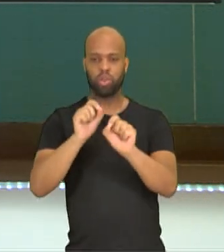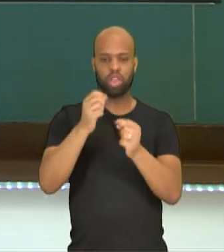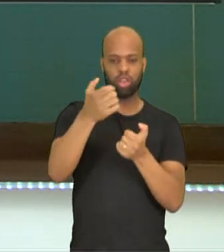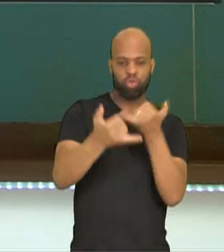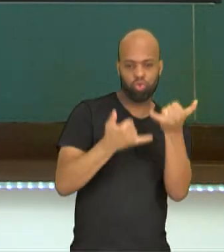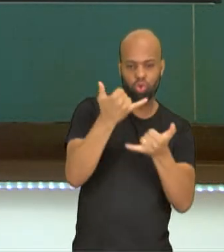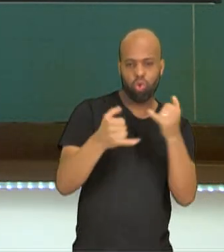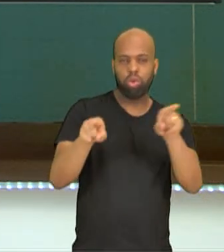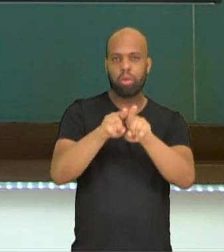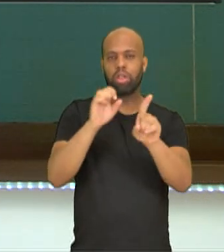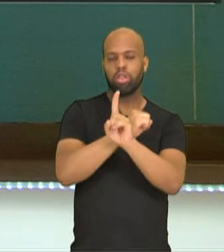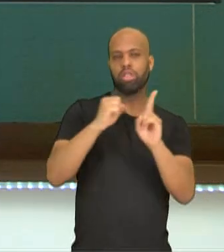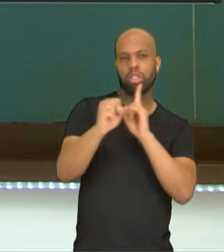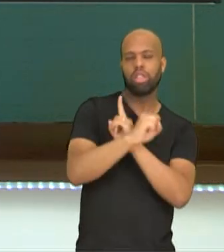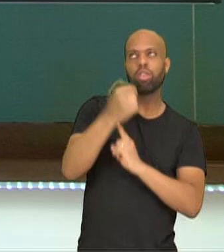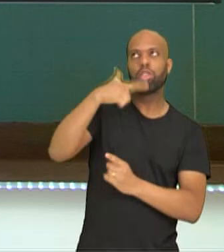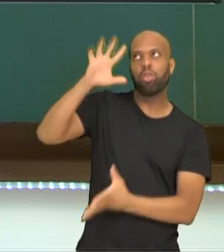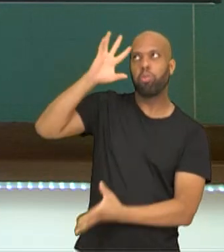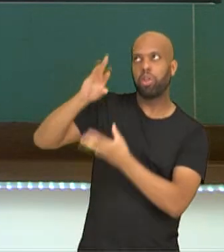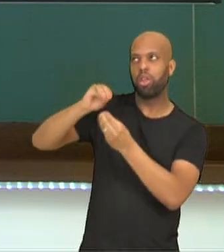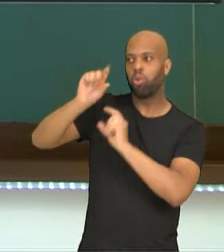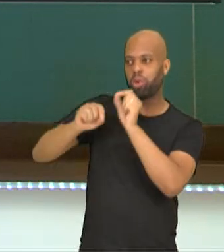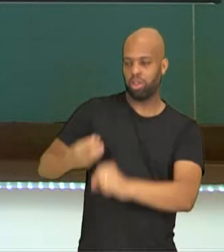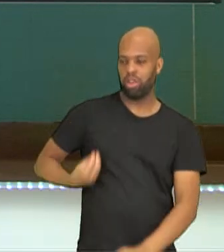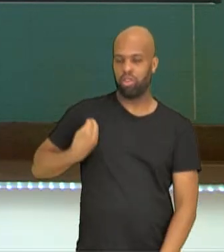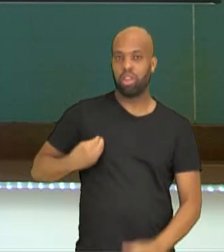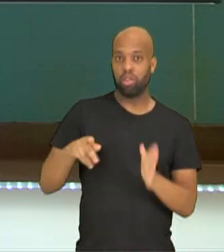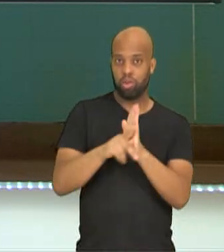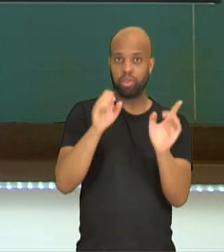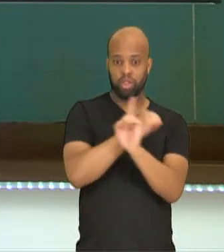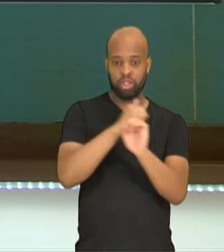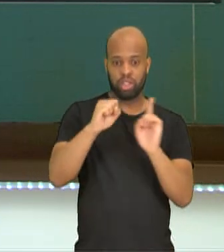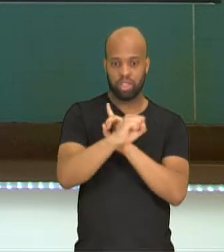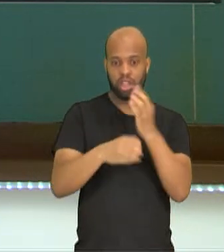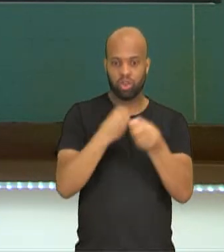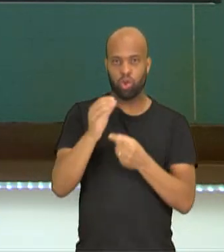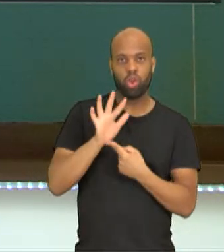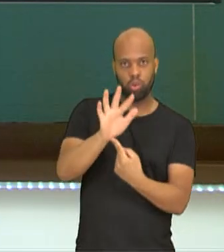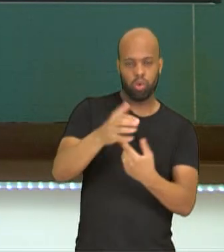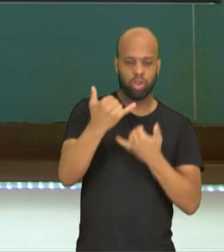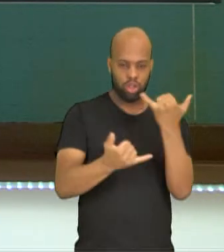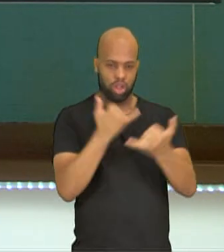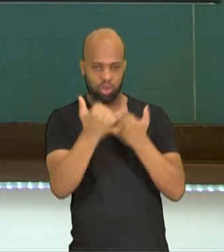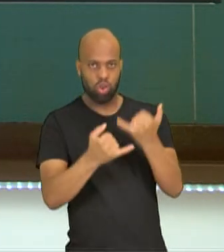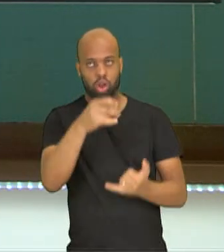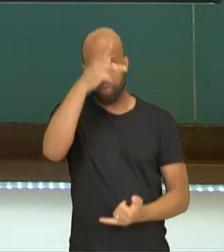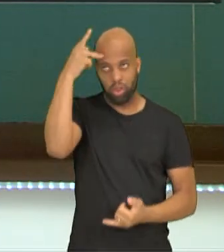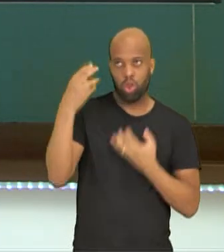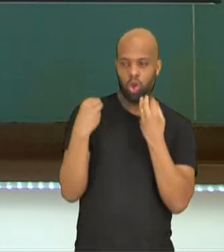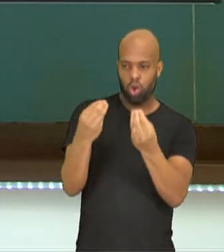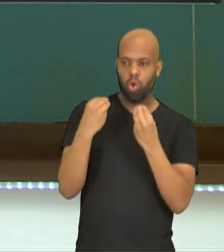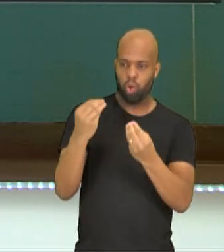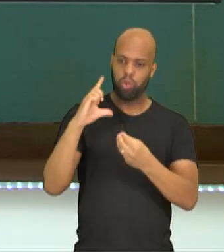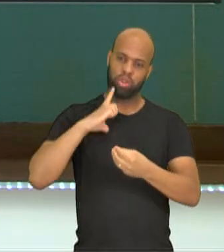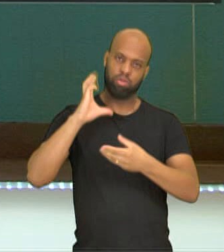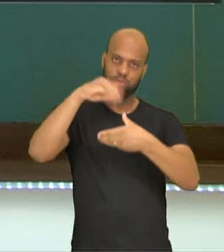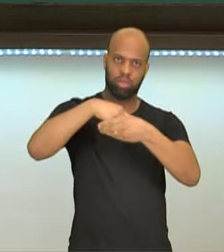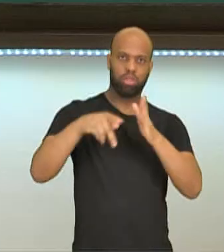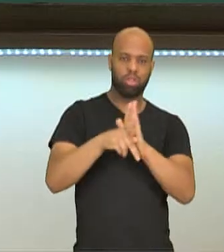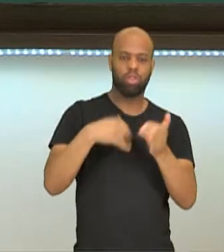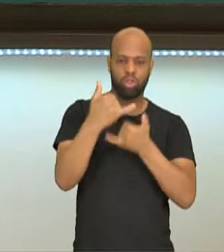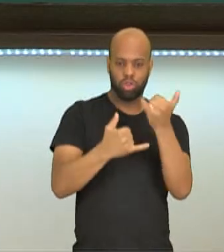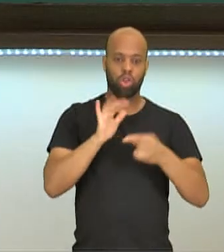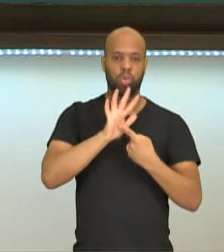a interpretação do que é minha vida em sociedade através das apresentações dos jogos. Como a pessoa fica no jogo, é o que ela transmite muitas